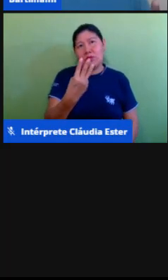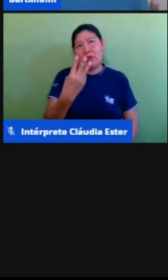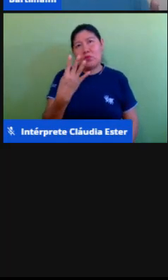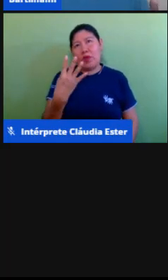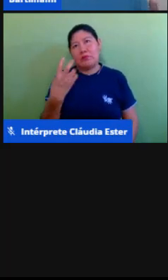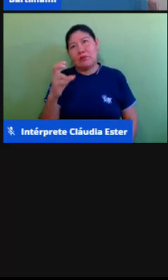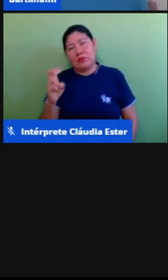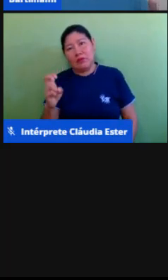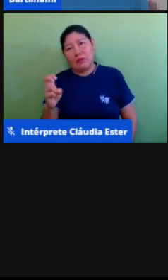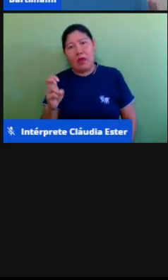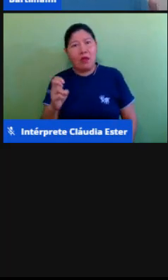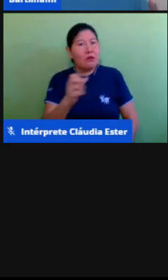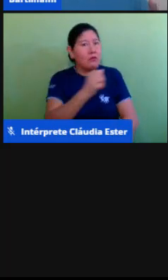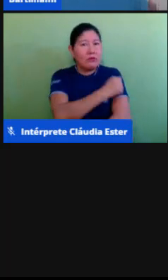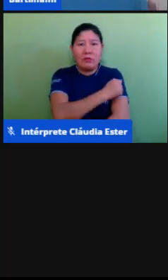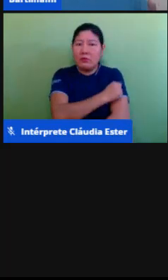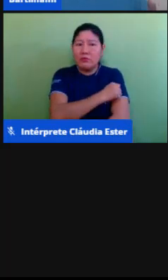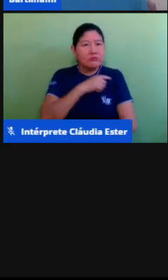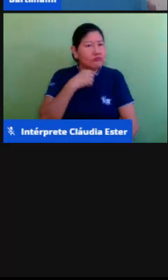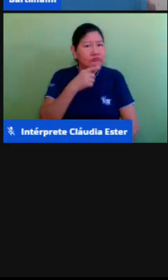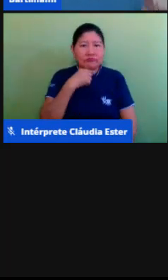visualizar